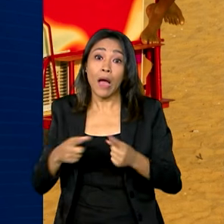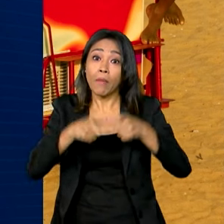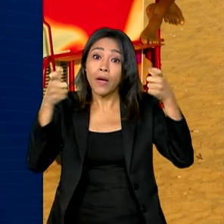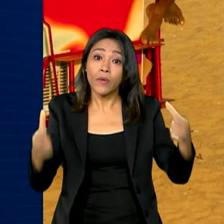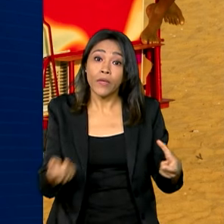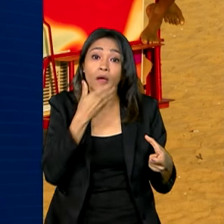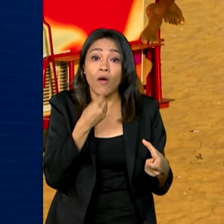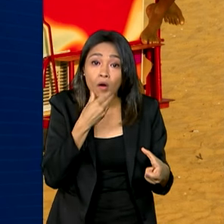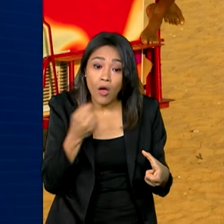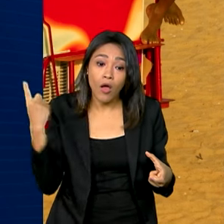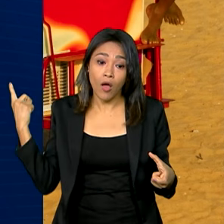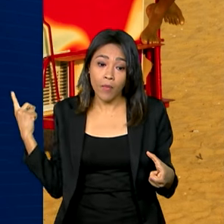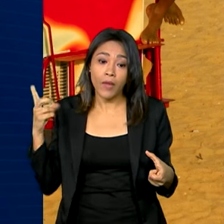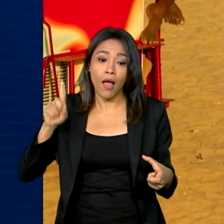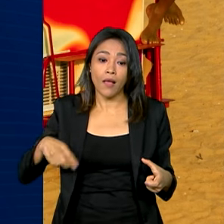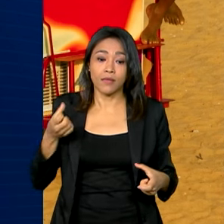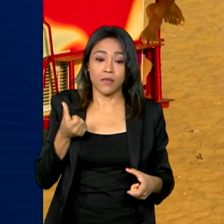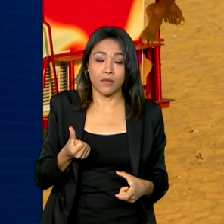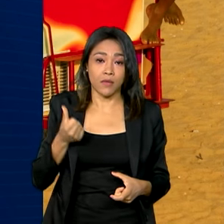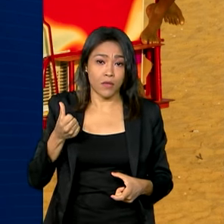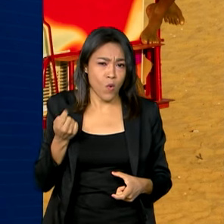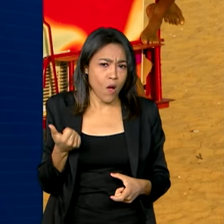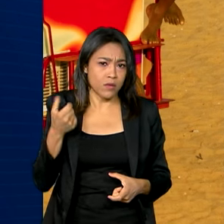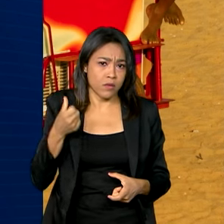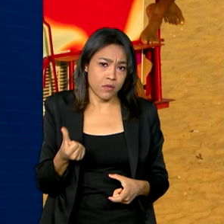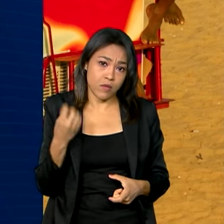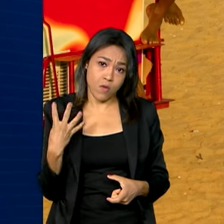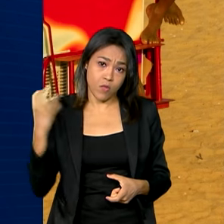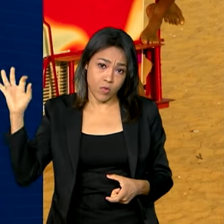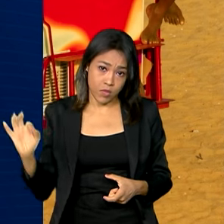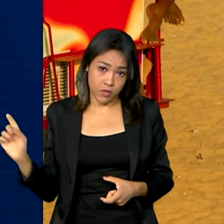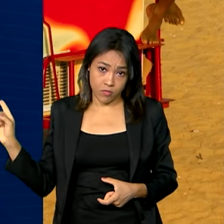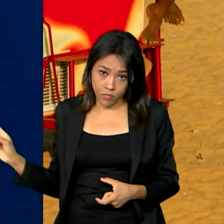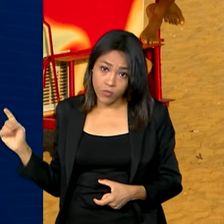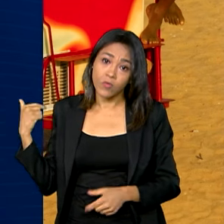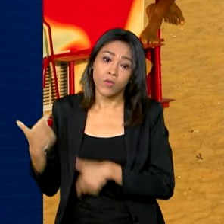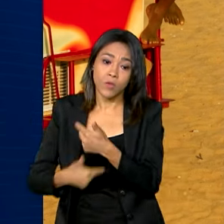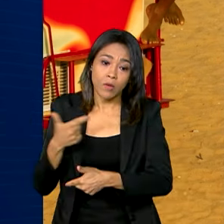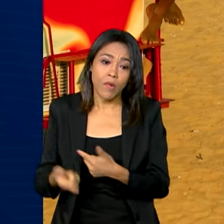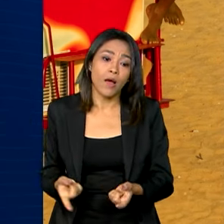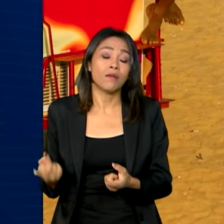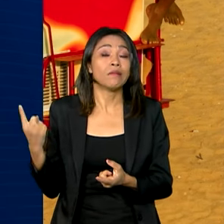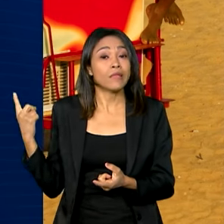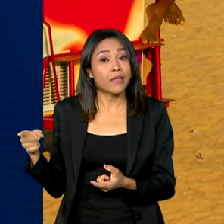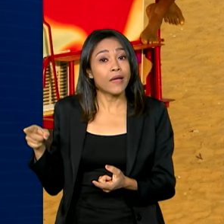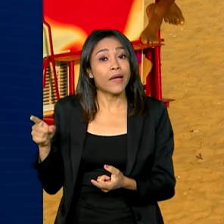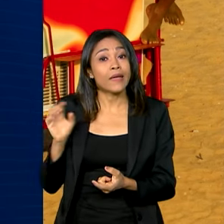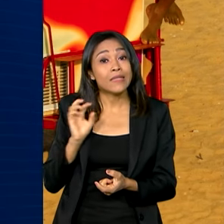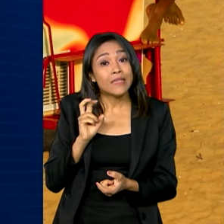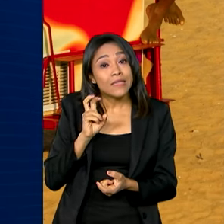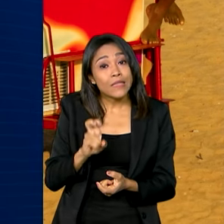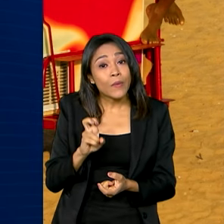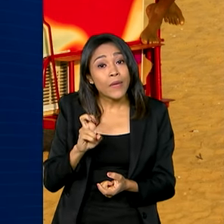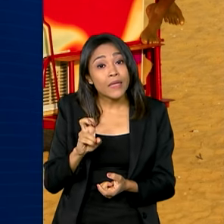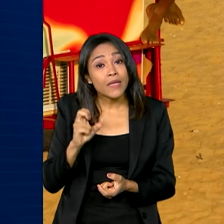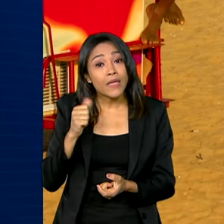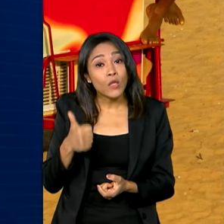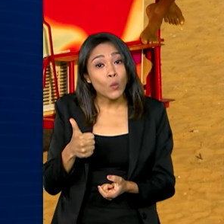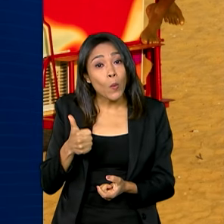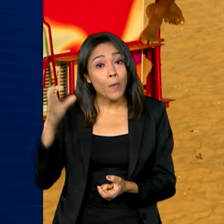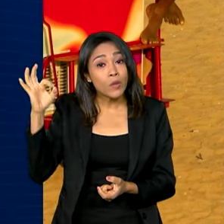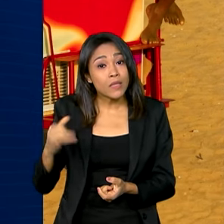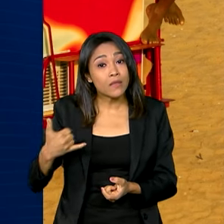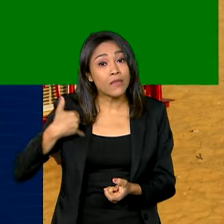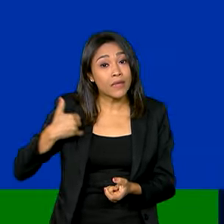maioria, correspondem a 64% dos trabalhadores infantis, enquanto representam 51% do total da